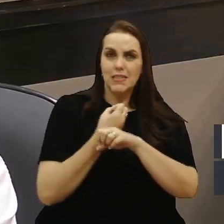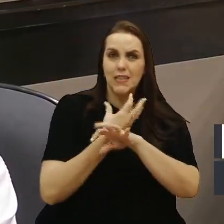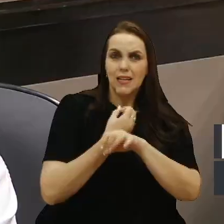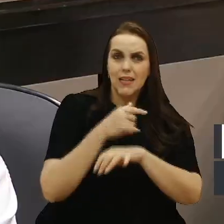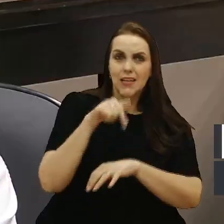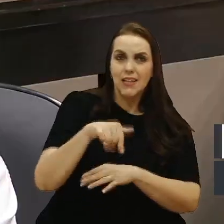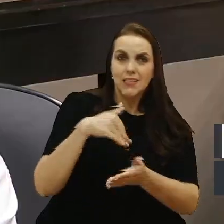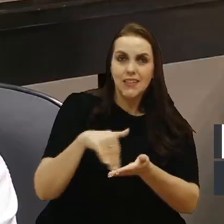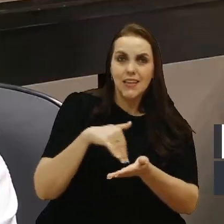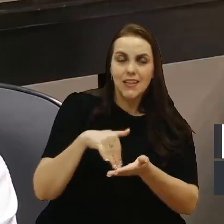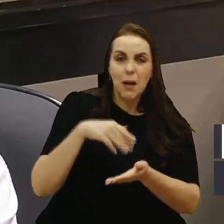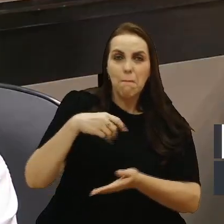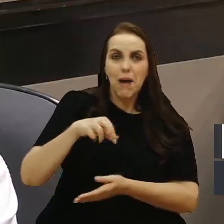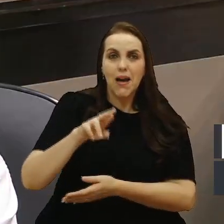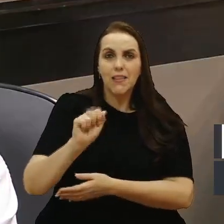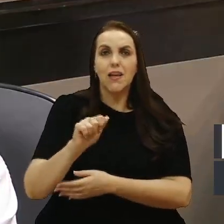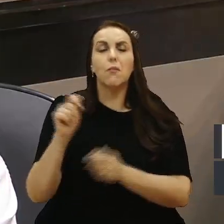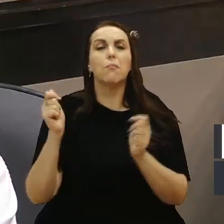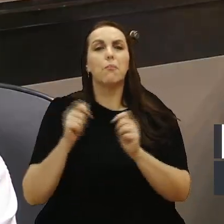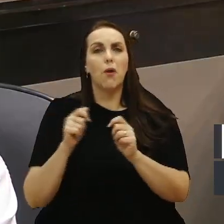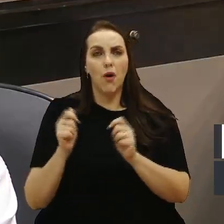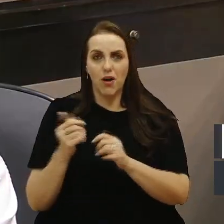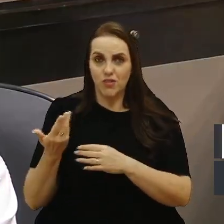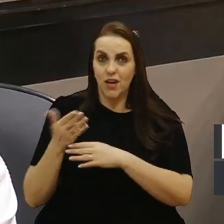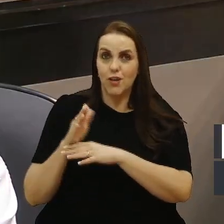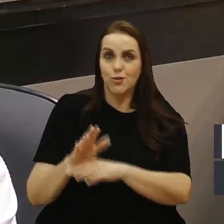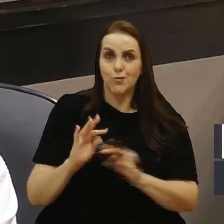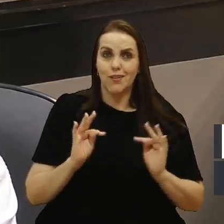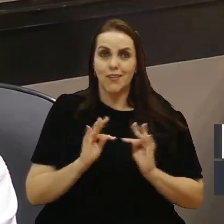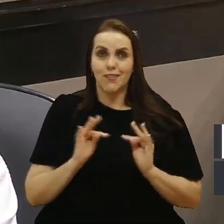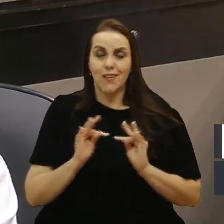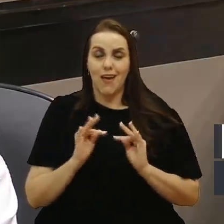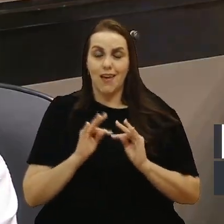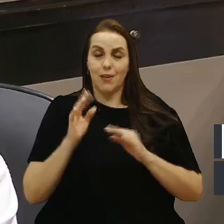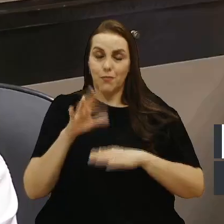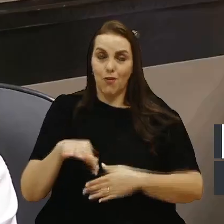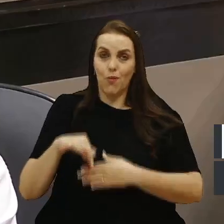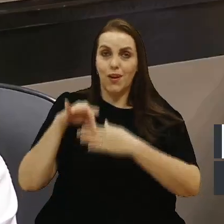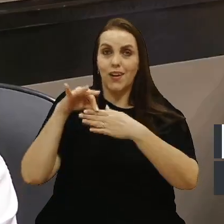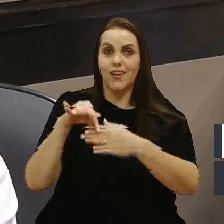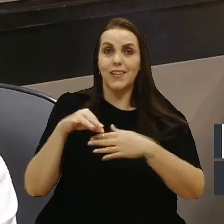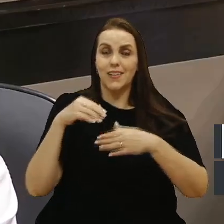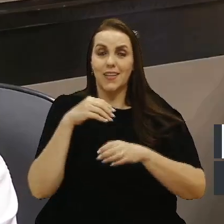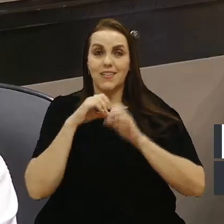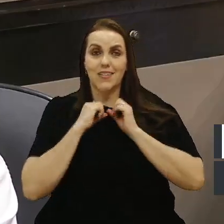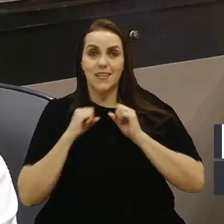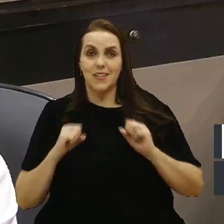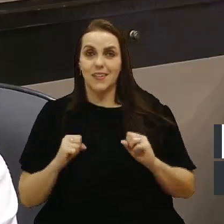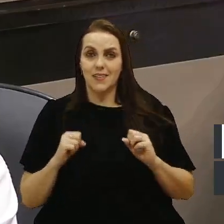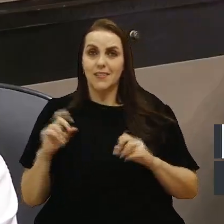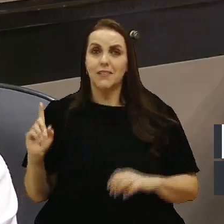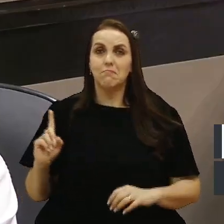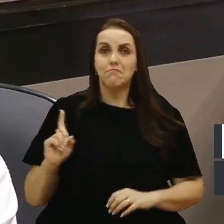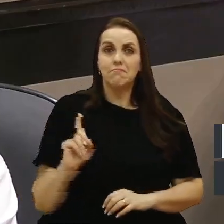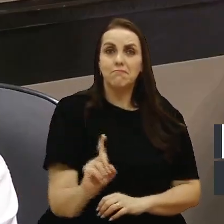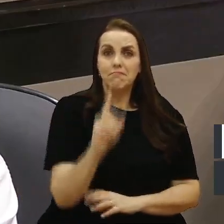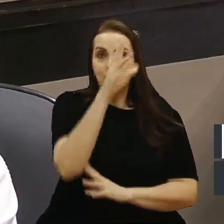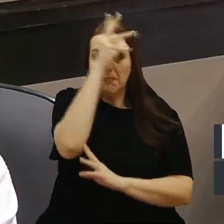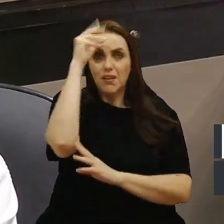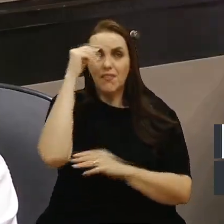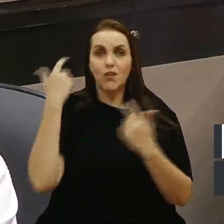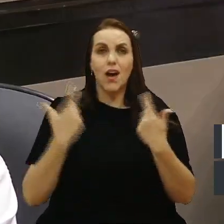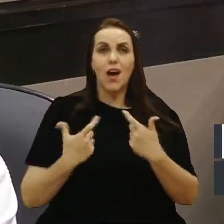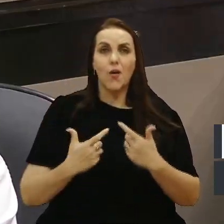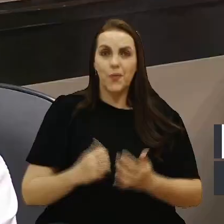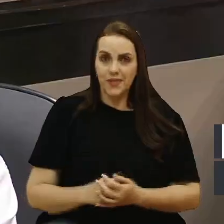pode vir sim aqui para ajudar nos termos técnicos, porque ela está à frente da pasta, mas cadê o prefeito para vir aqui? Então, quando eu acho que